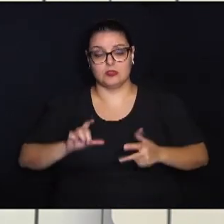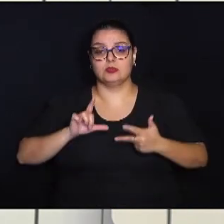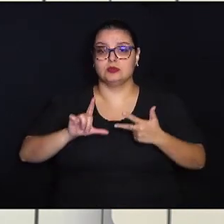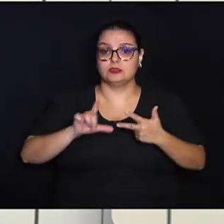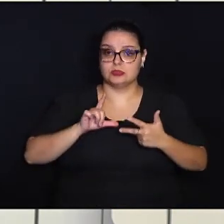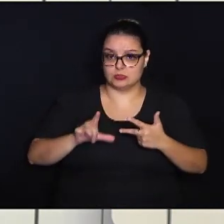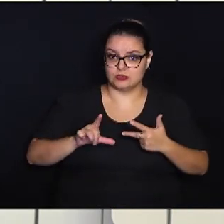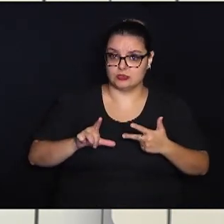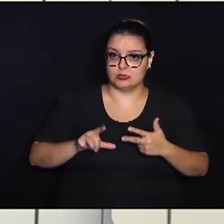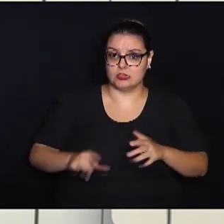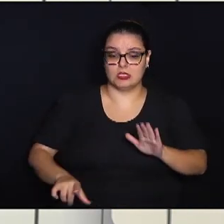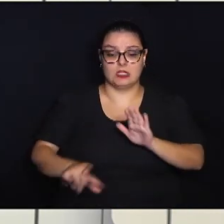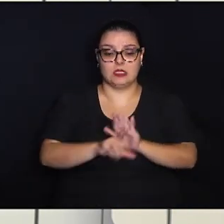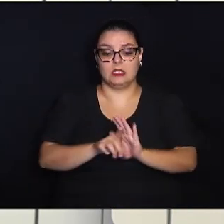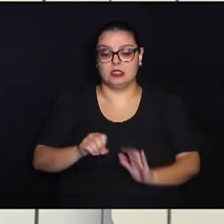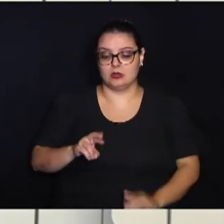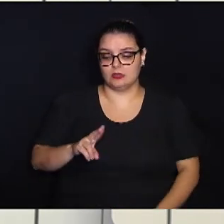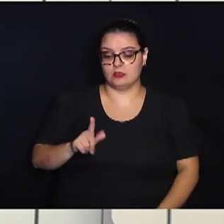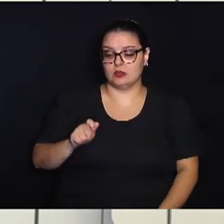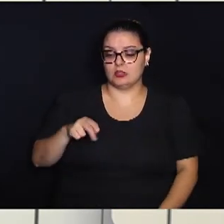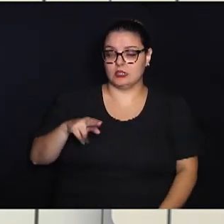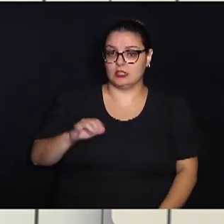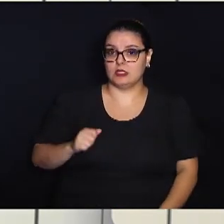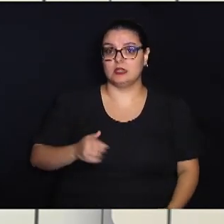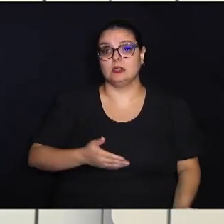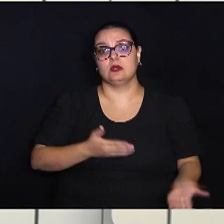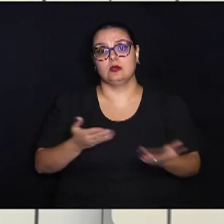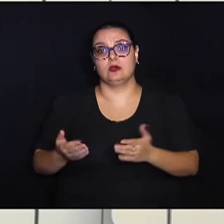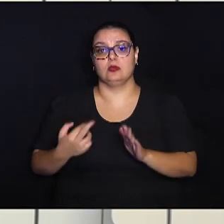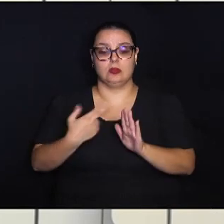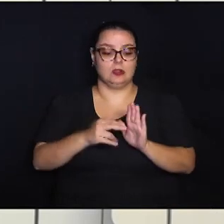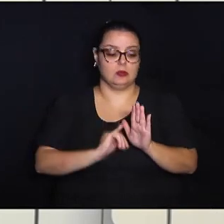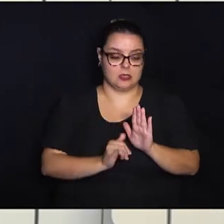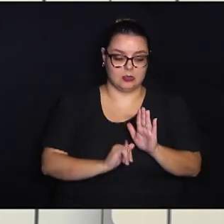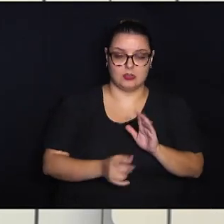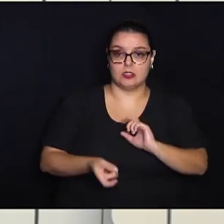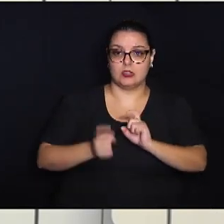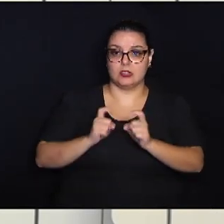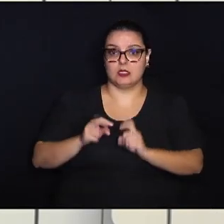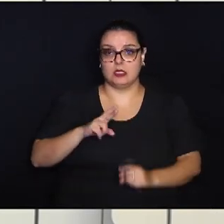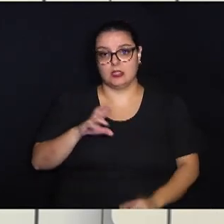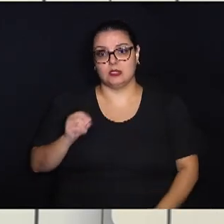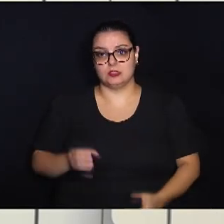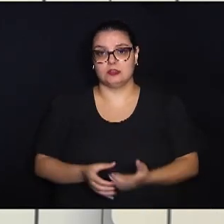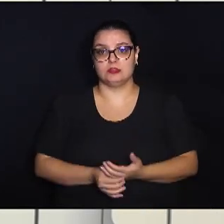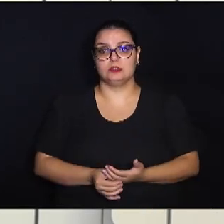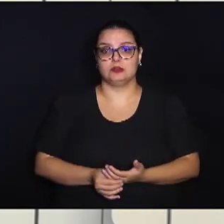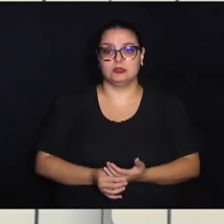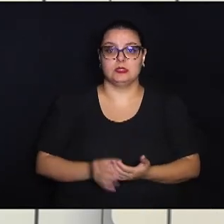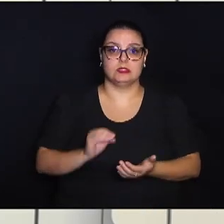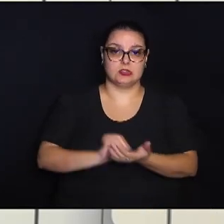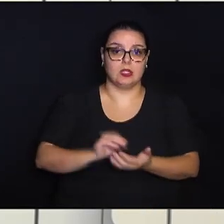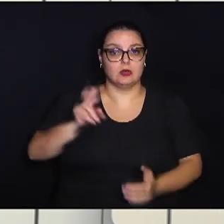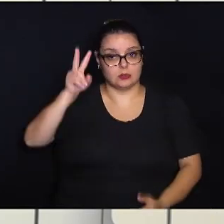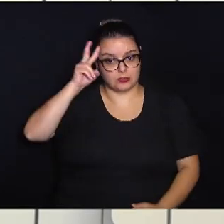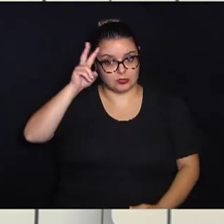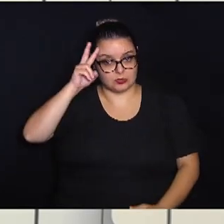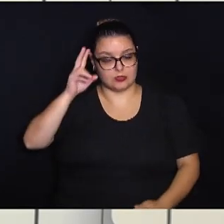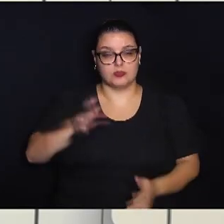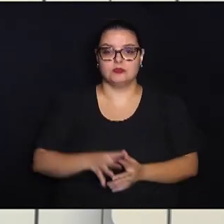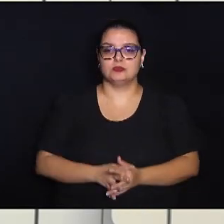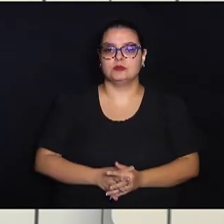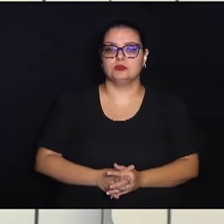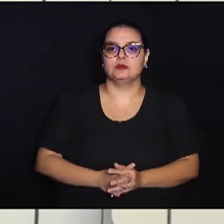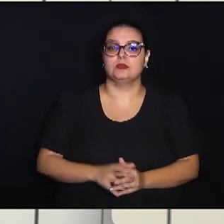Legislativo e da Lei Orgânica, apresentou o relatório na reunião ordinária desta última segunda-feira.